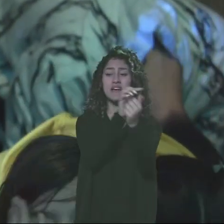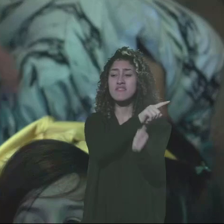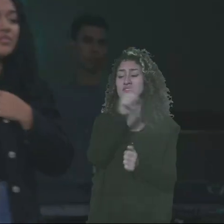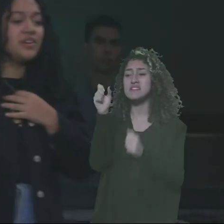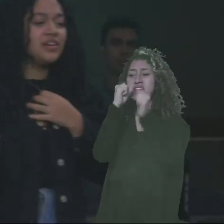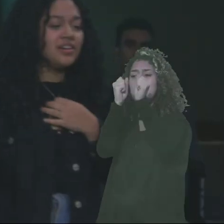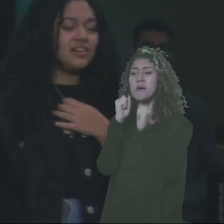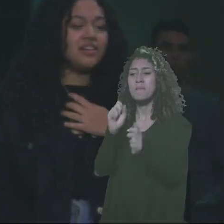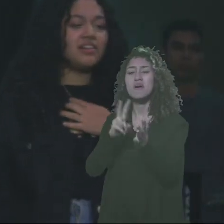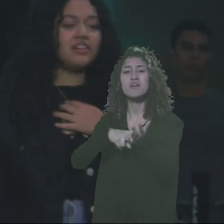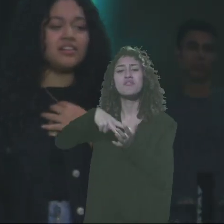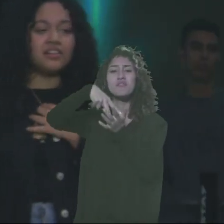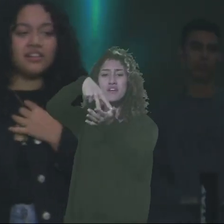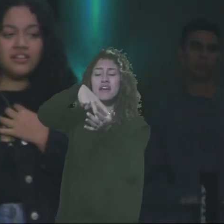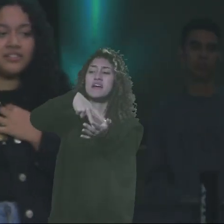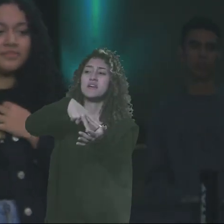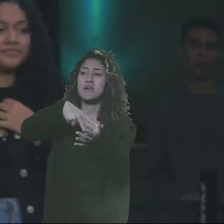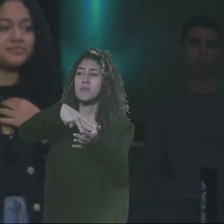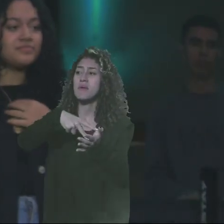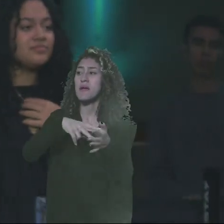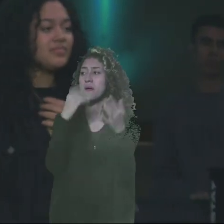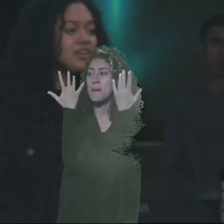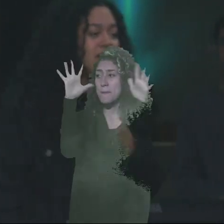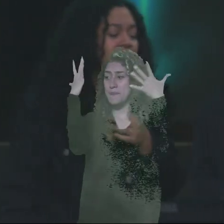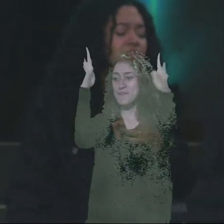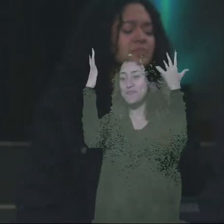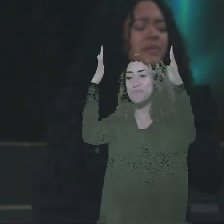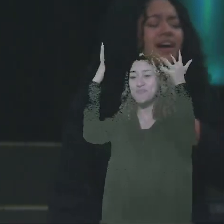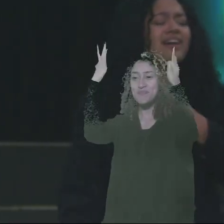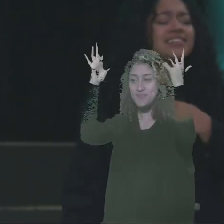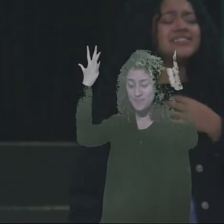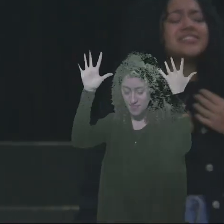no seu lugar, você que se ajoelhou.